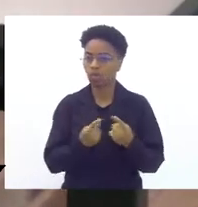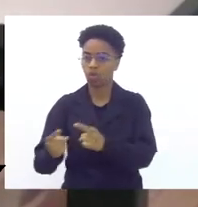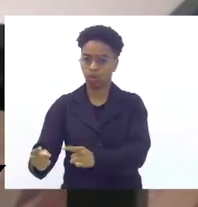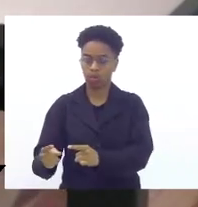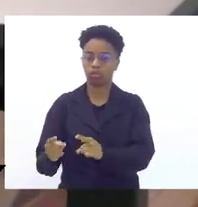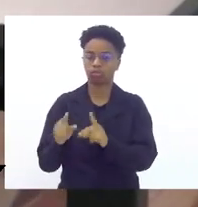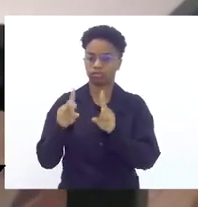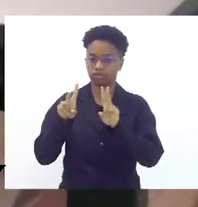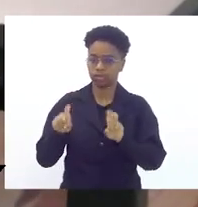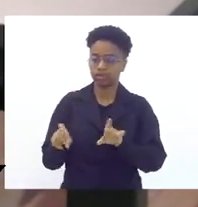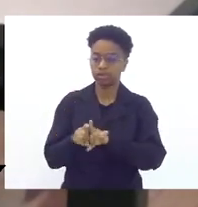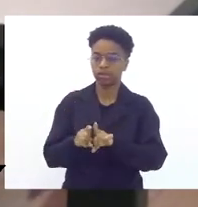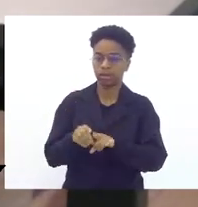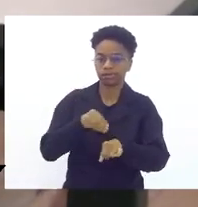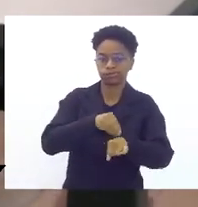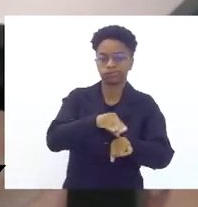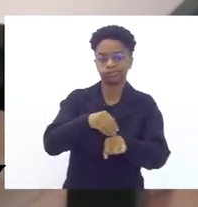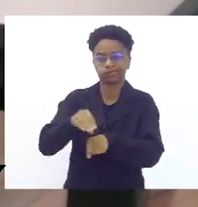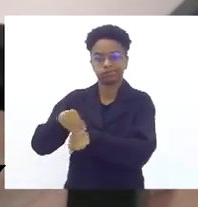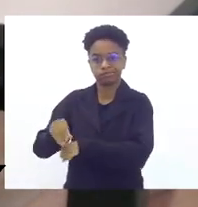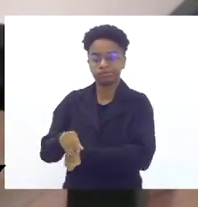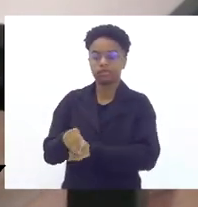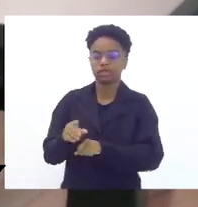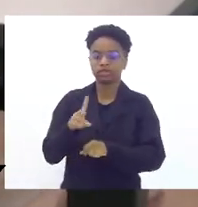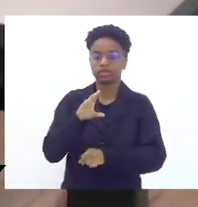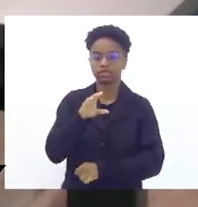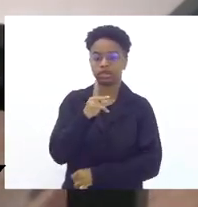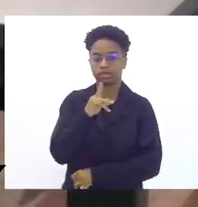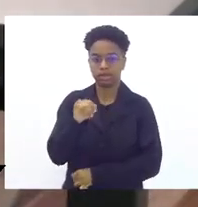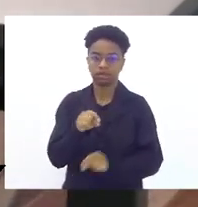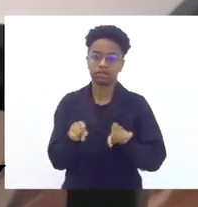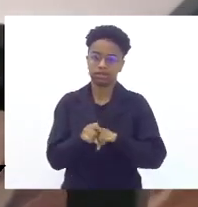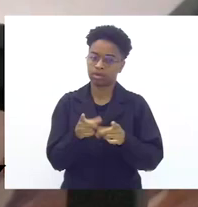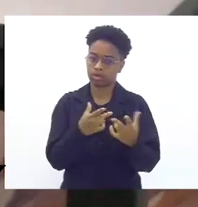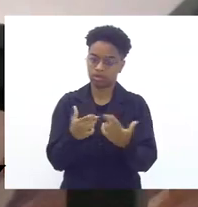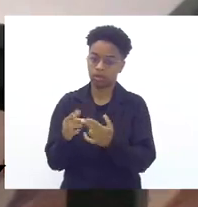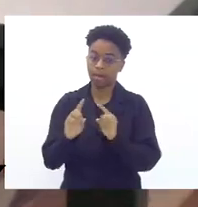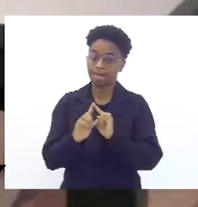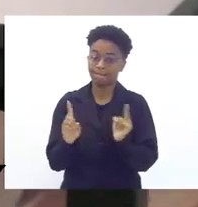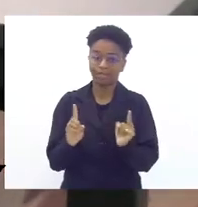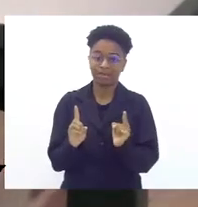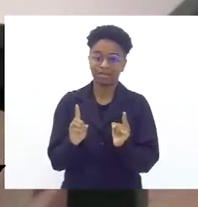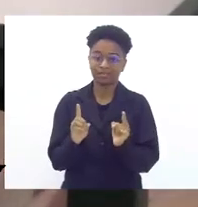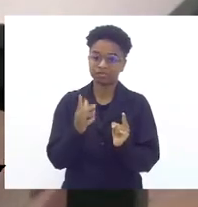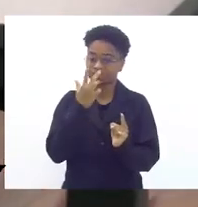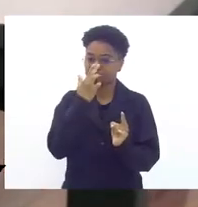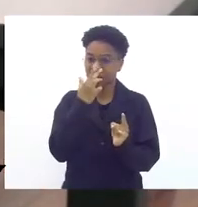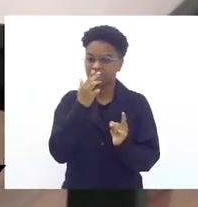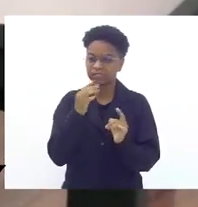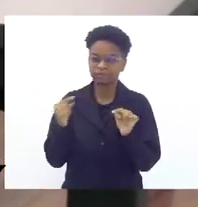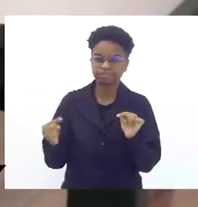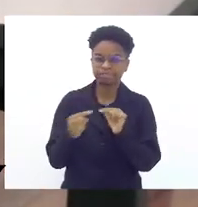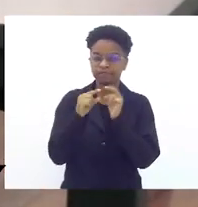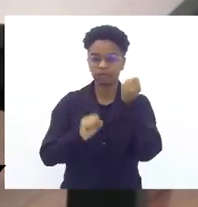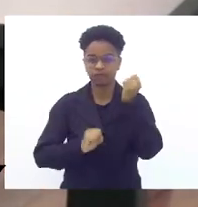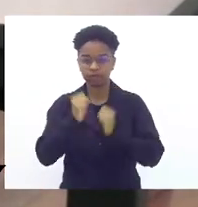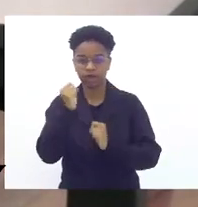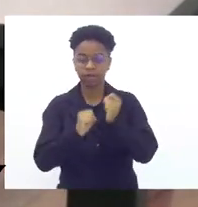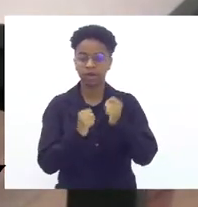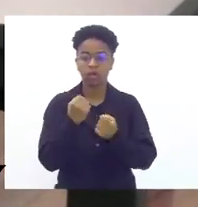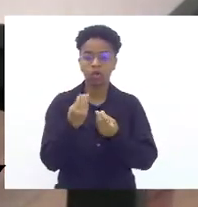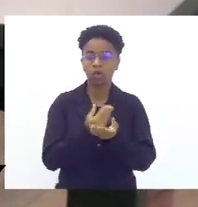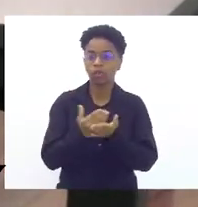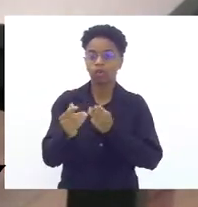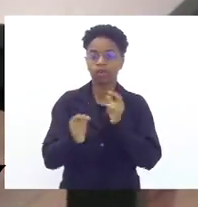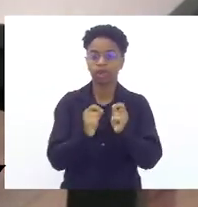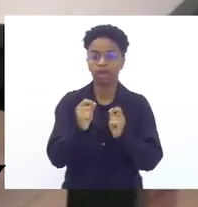as recomendações endereçamentos da CPI também é uma lógica basicamente Fabril que começa na abordagem policial